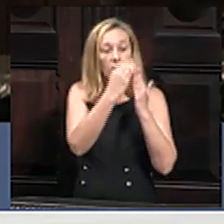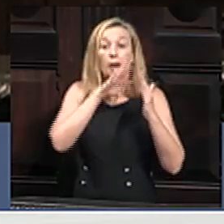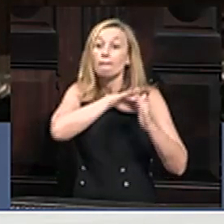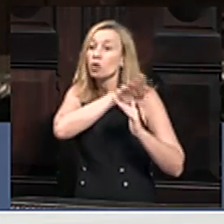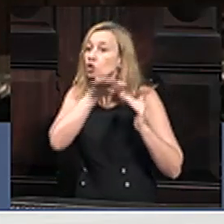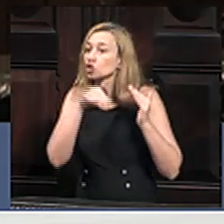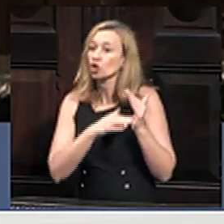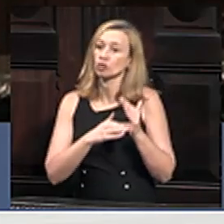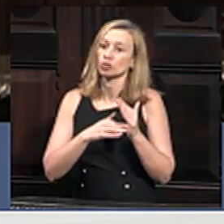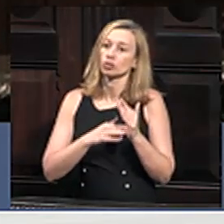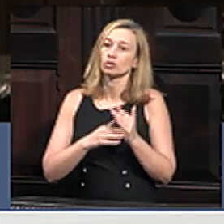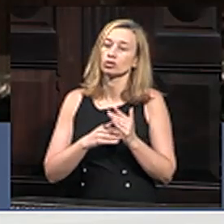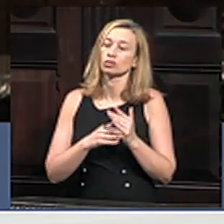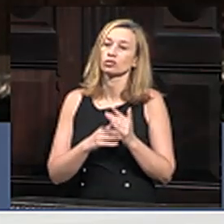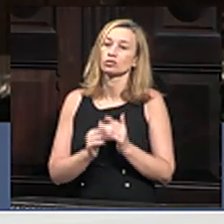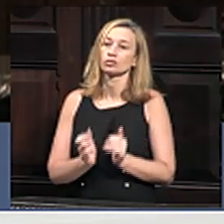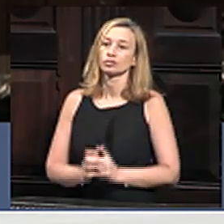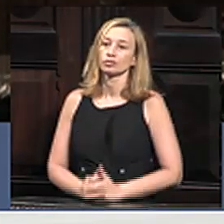todos,